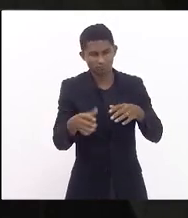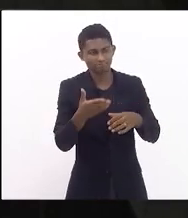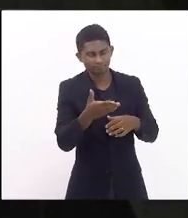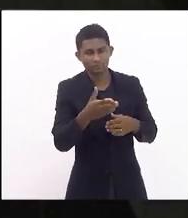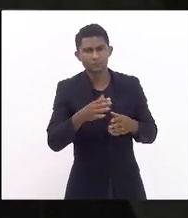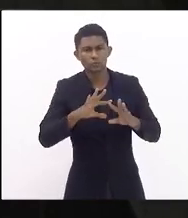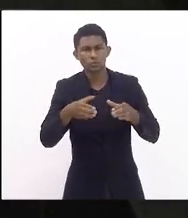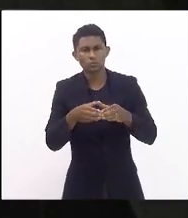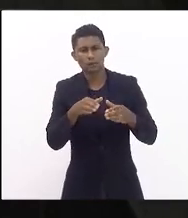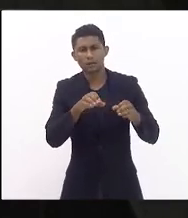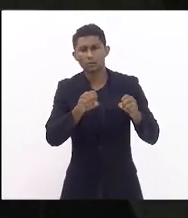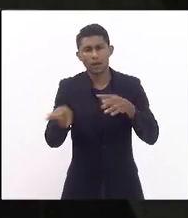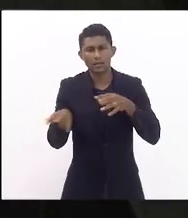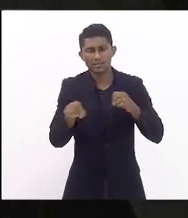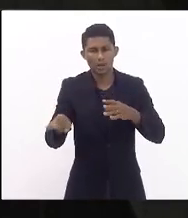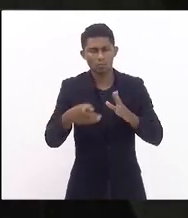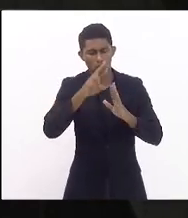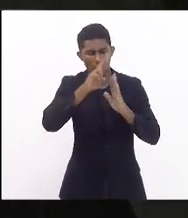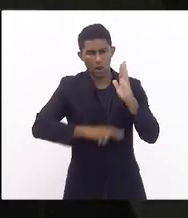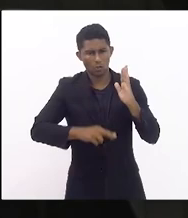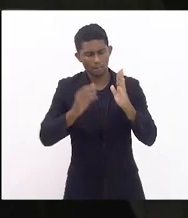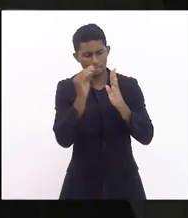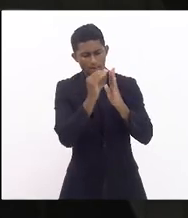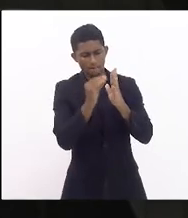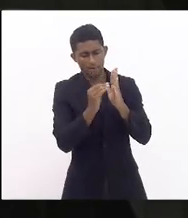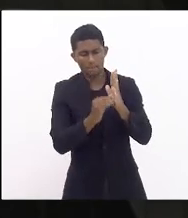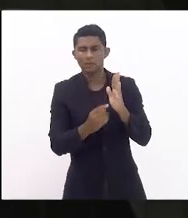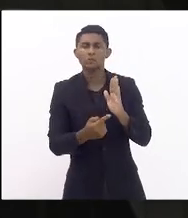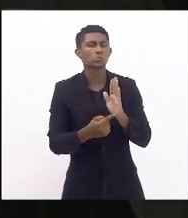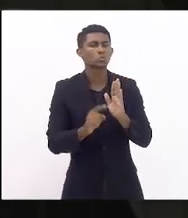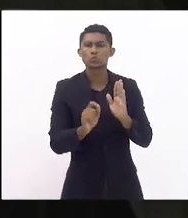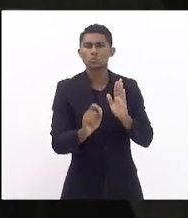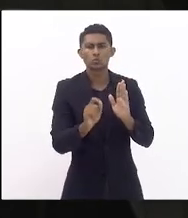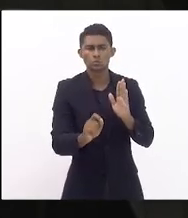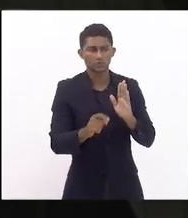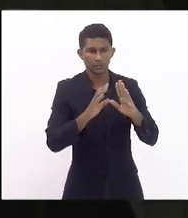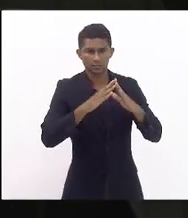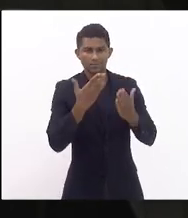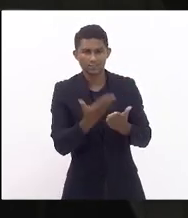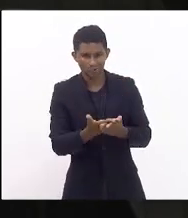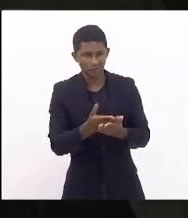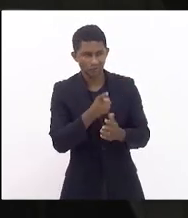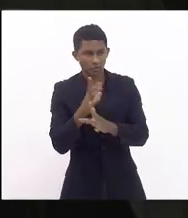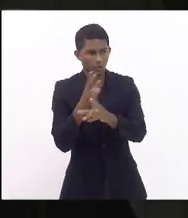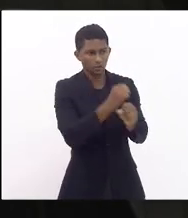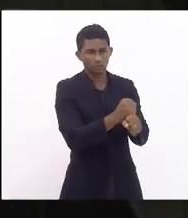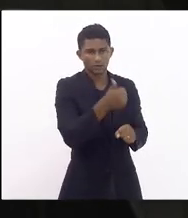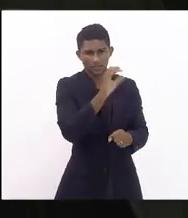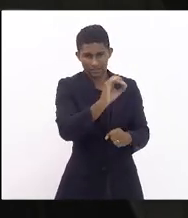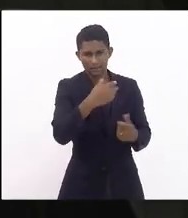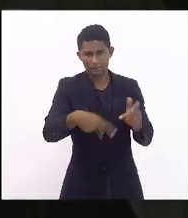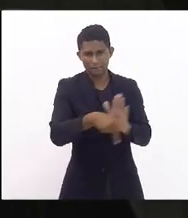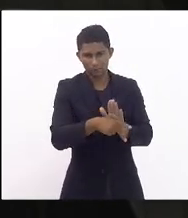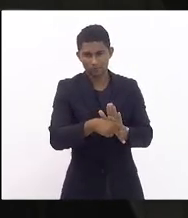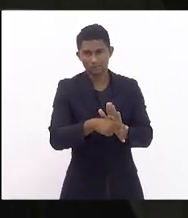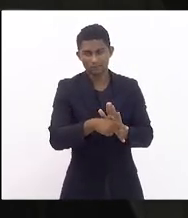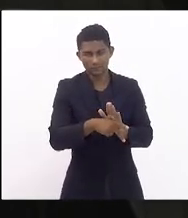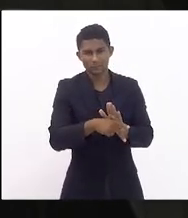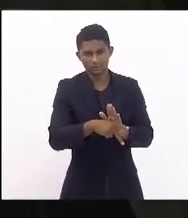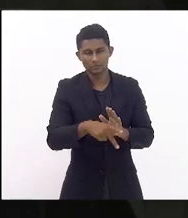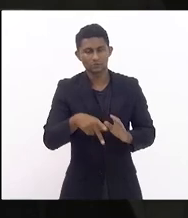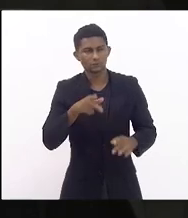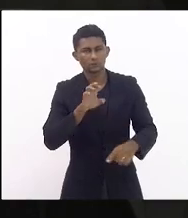produziu um relatório tomando como base uma amostra de cerca de 100 escolas estaduais e constatou também